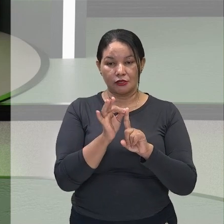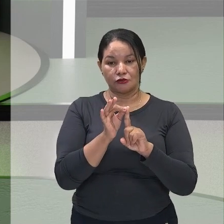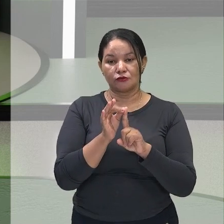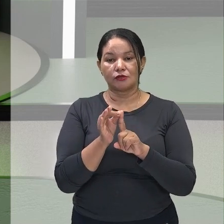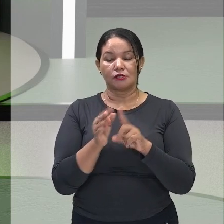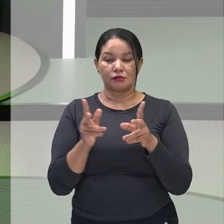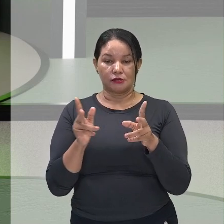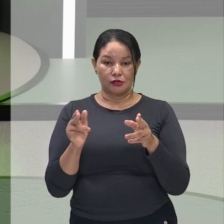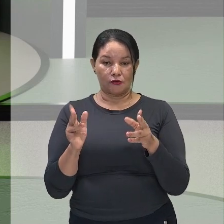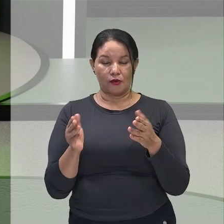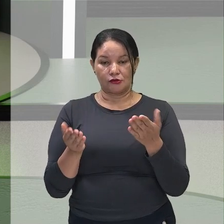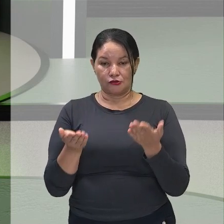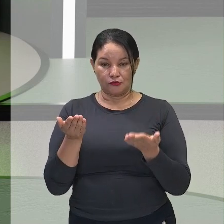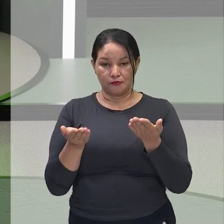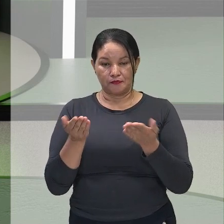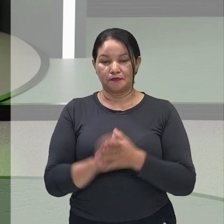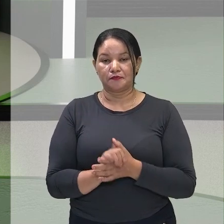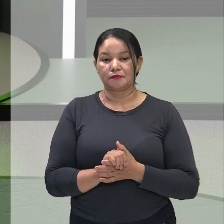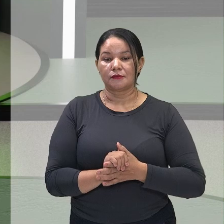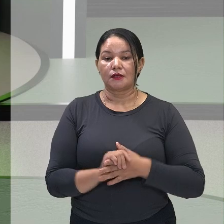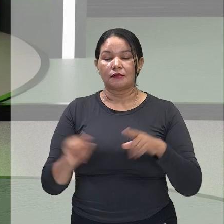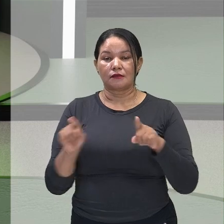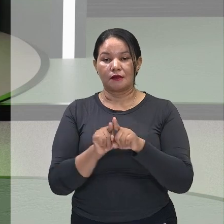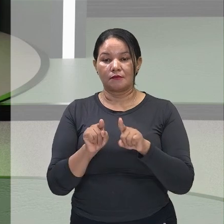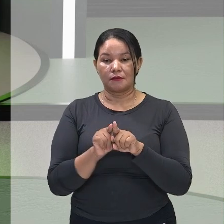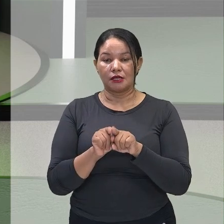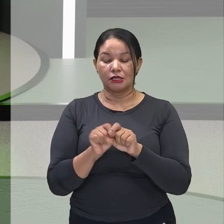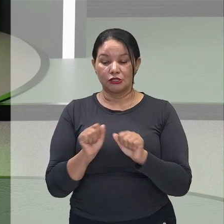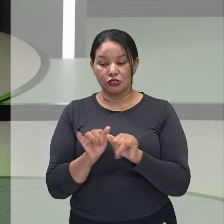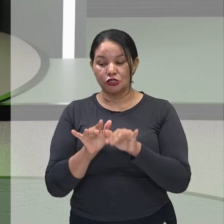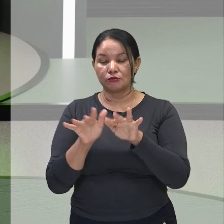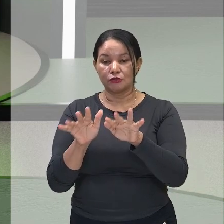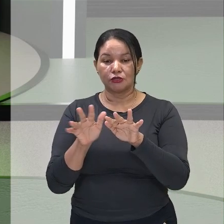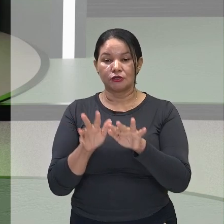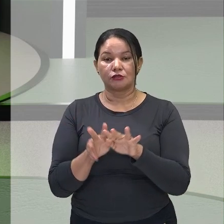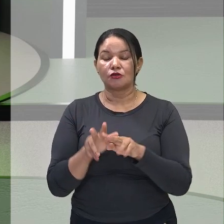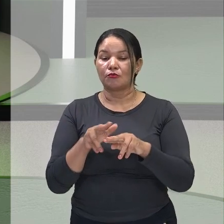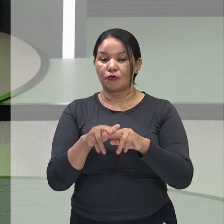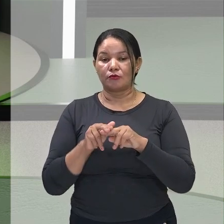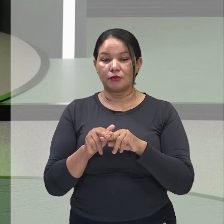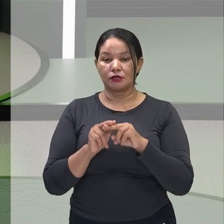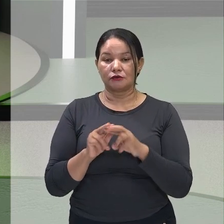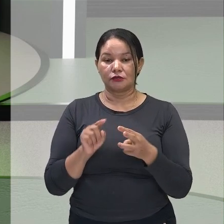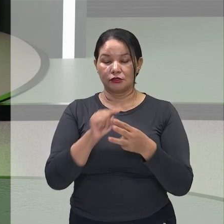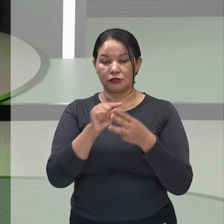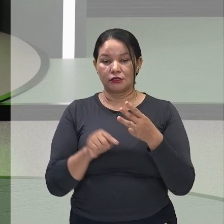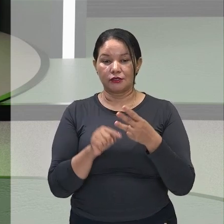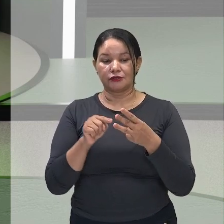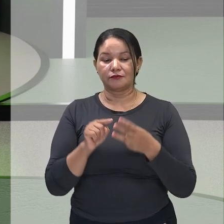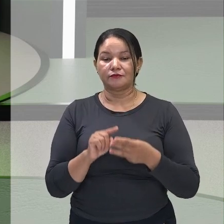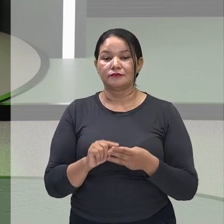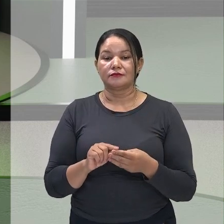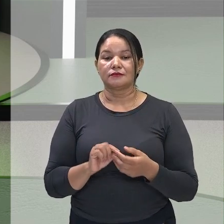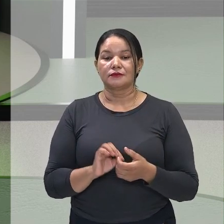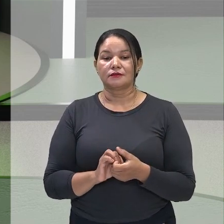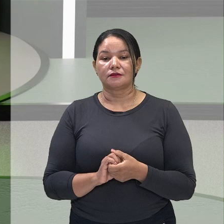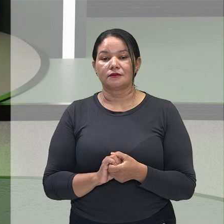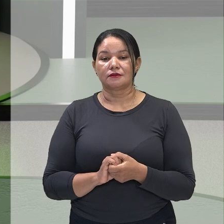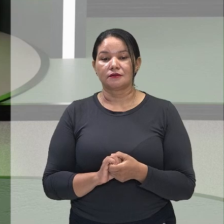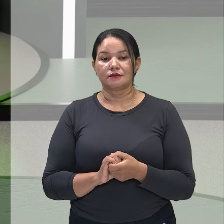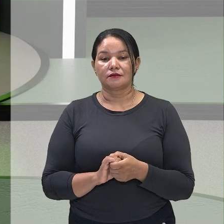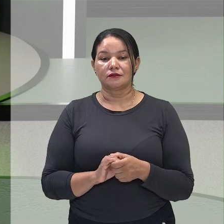calor, ele pode ser transmitido por meio de 3 processos. Vamos observar aí: